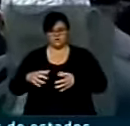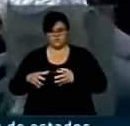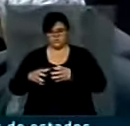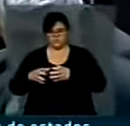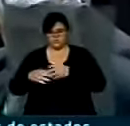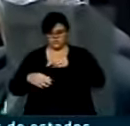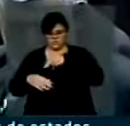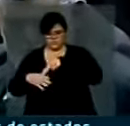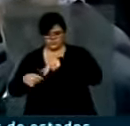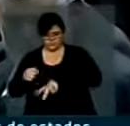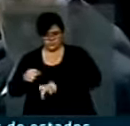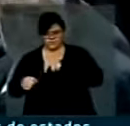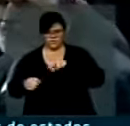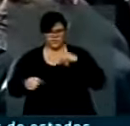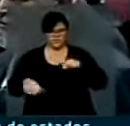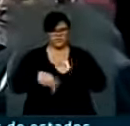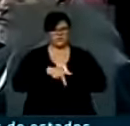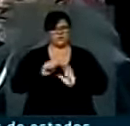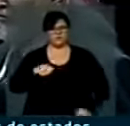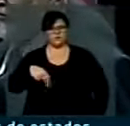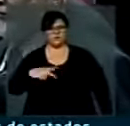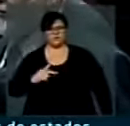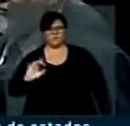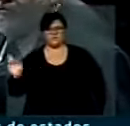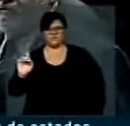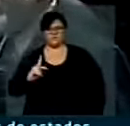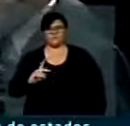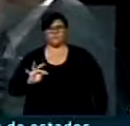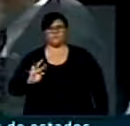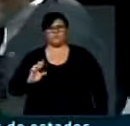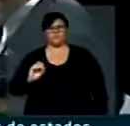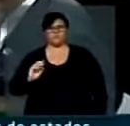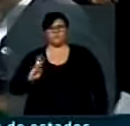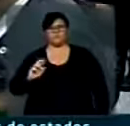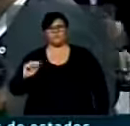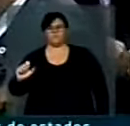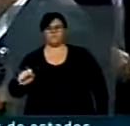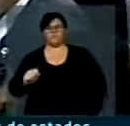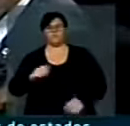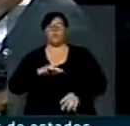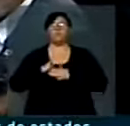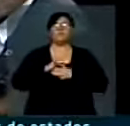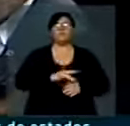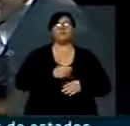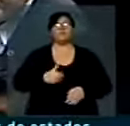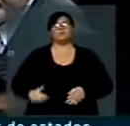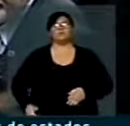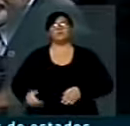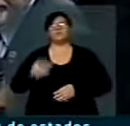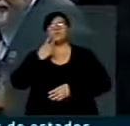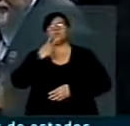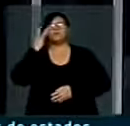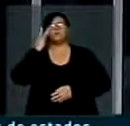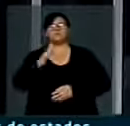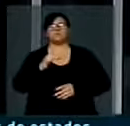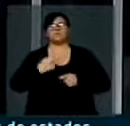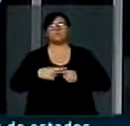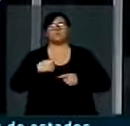e não é da Petrobras. Disse o líder do governo: tanto é que não sabiam que a empresa que adquiriu por esse